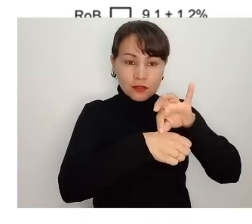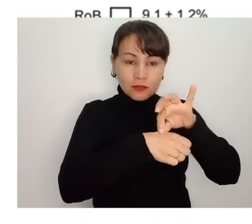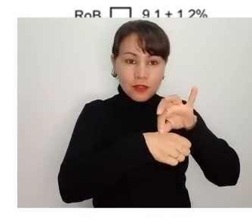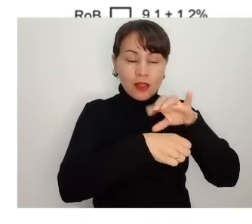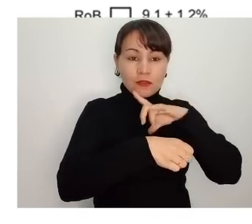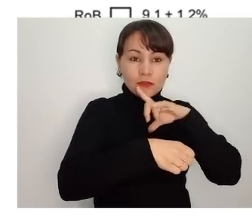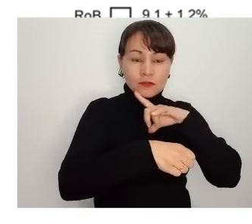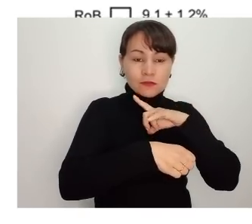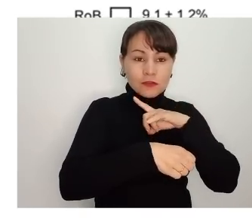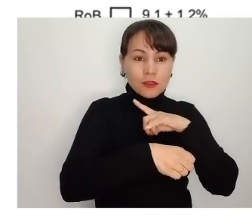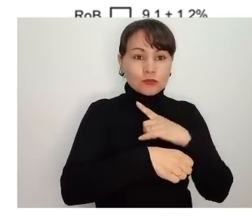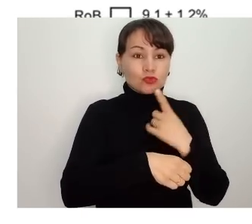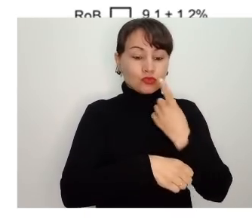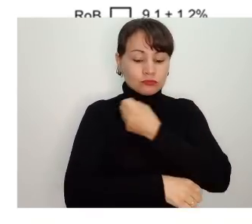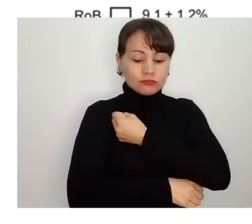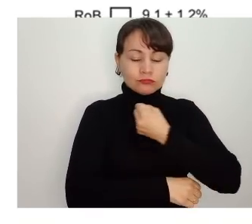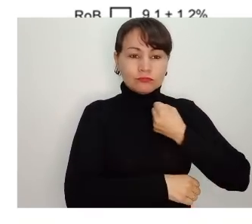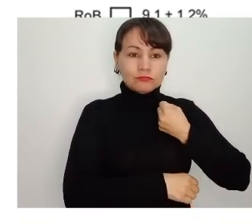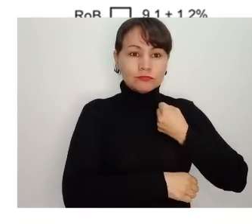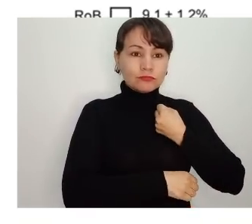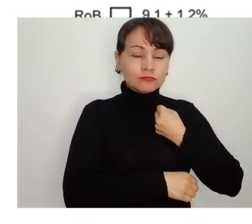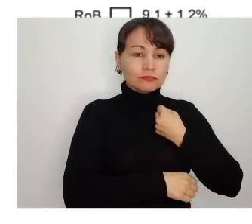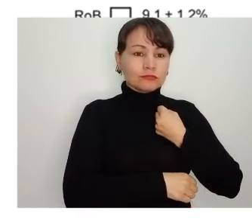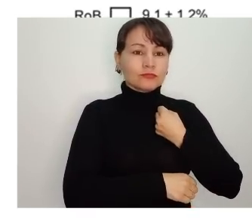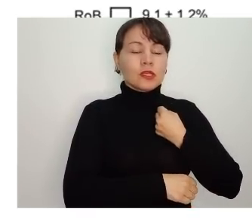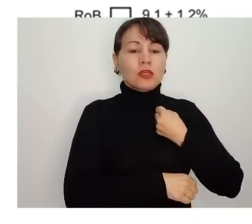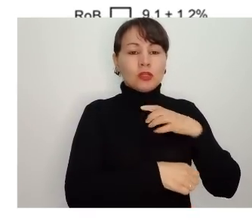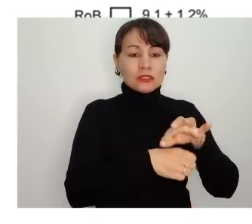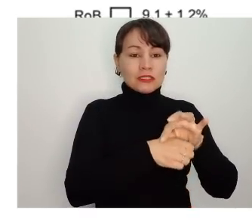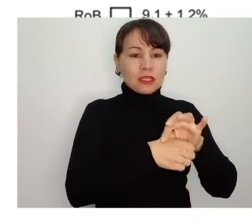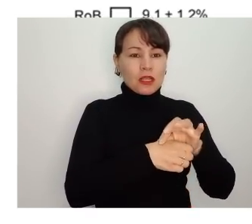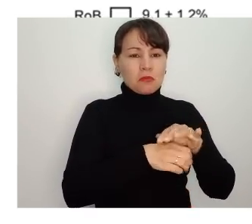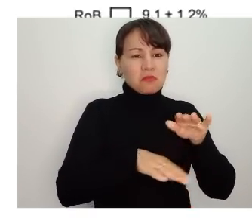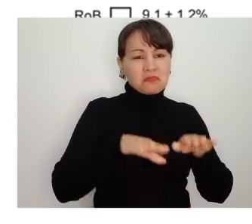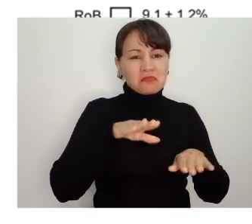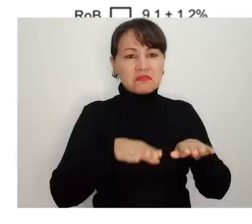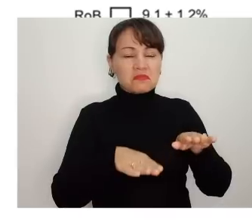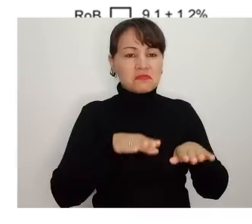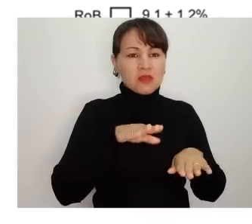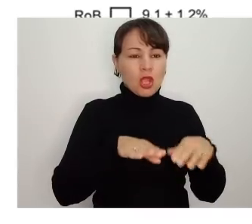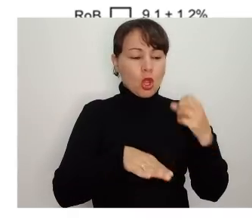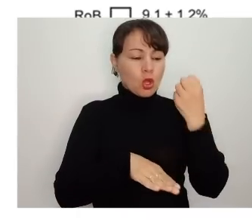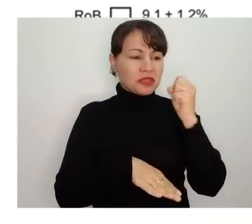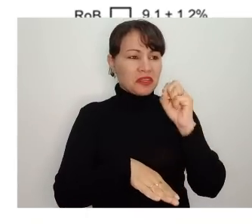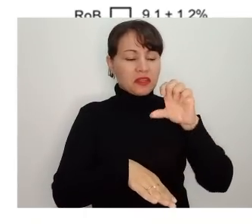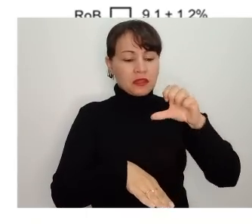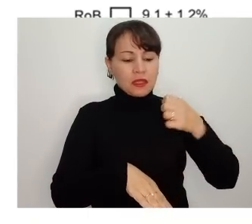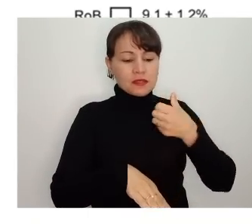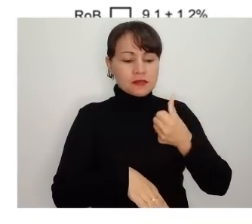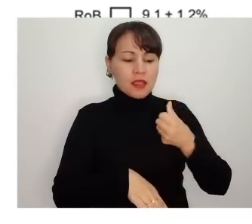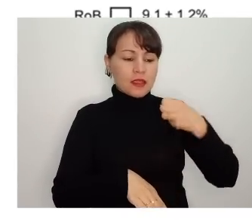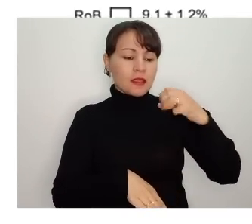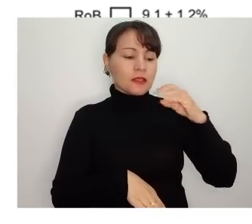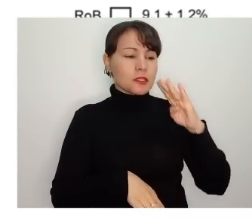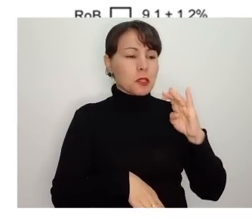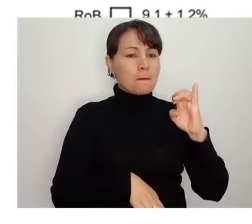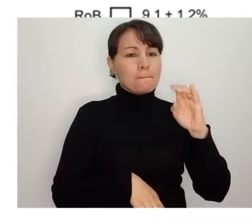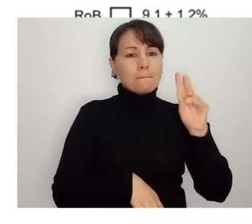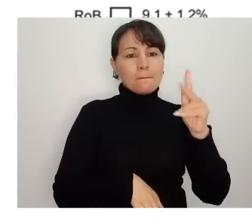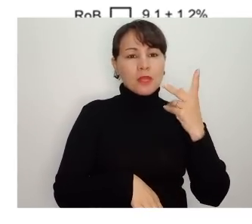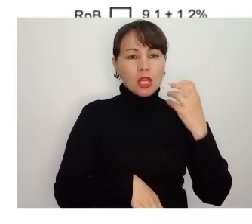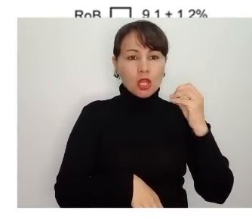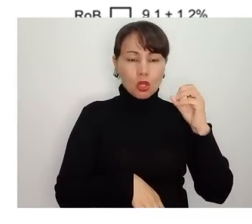células, nós temos um número de células que são uma média de 86 bilhões